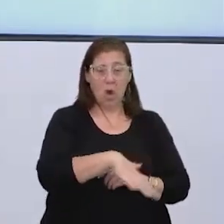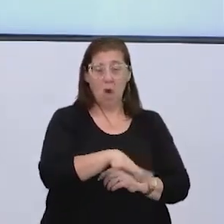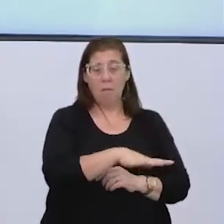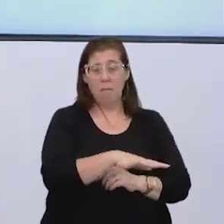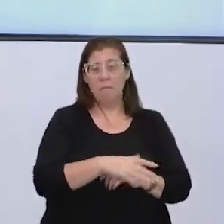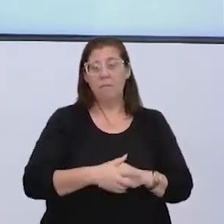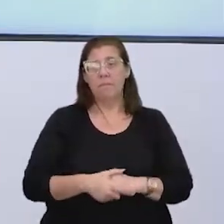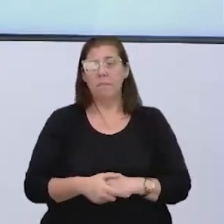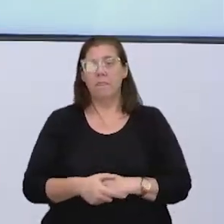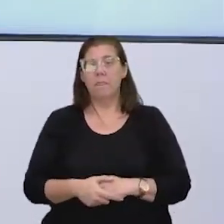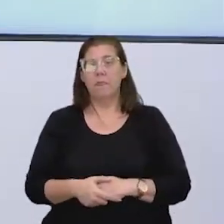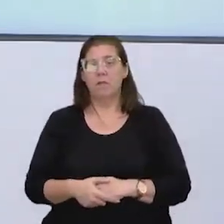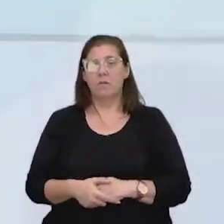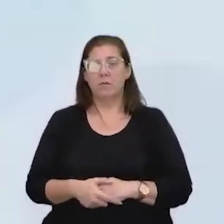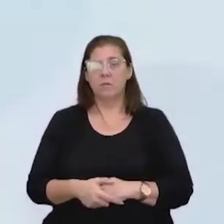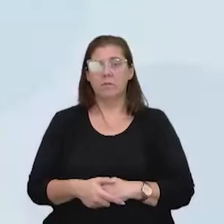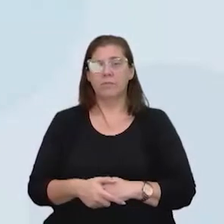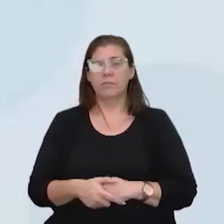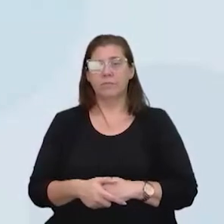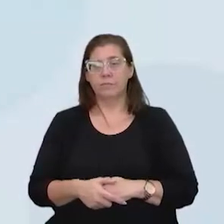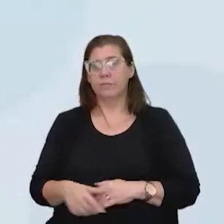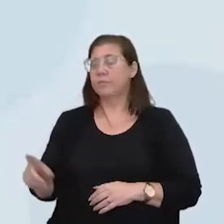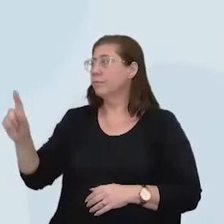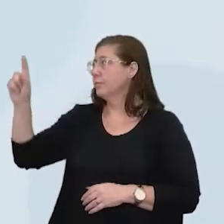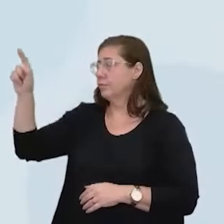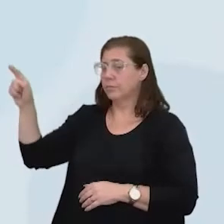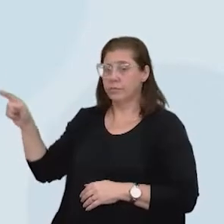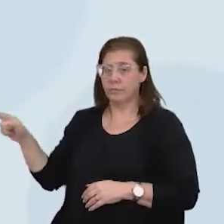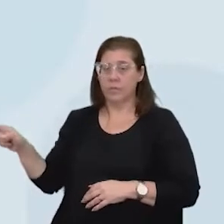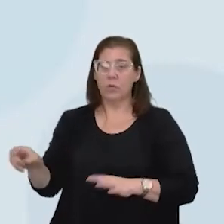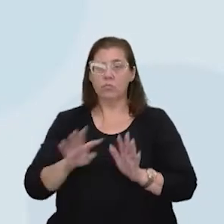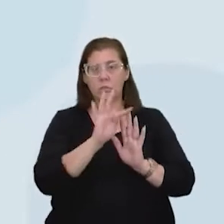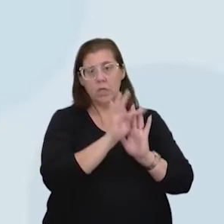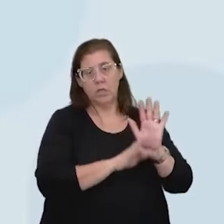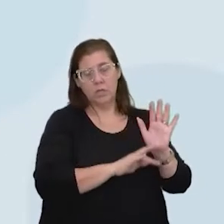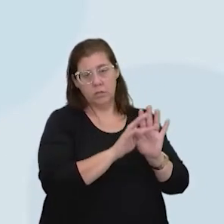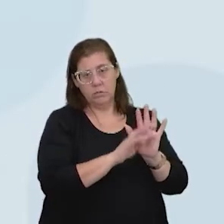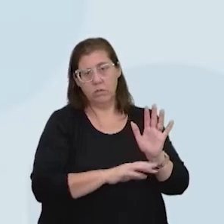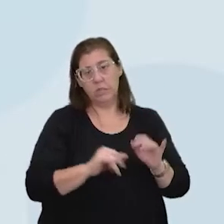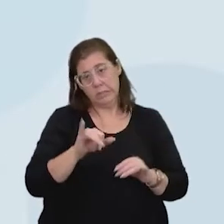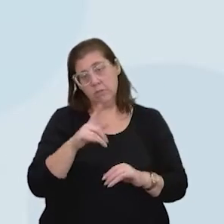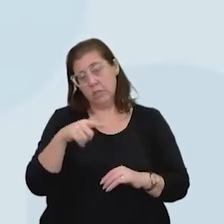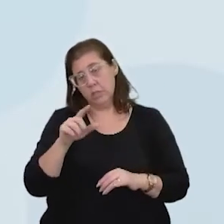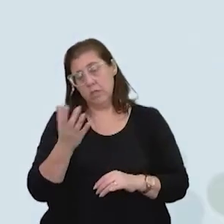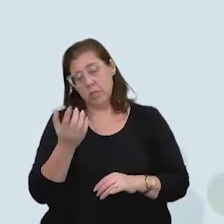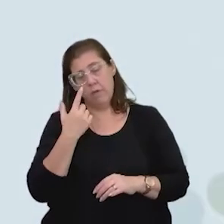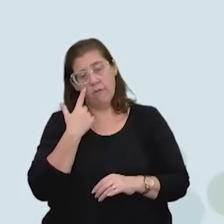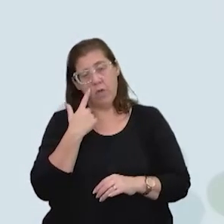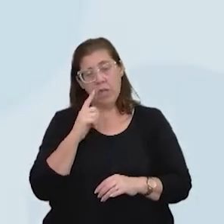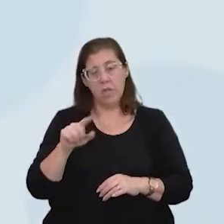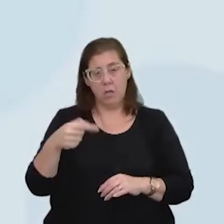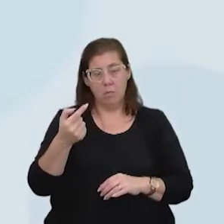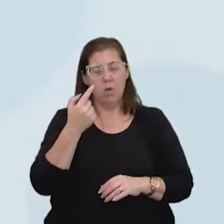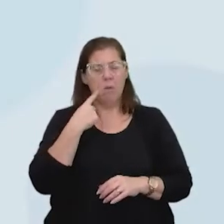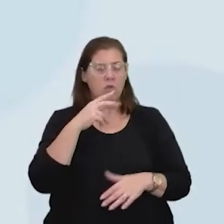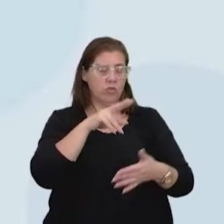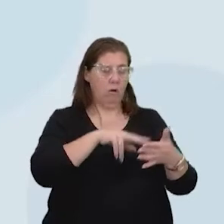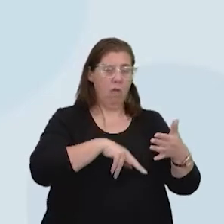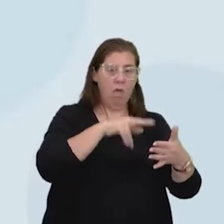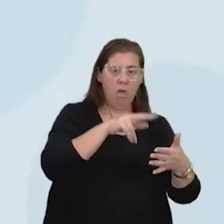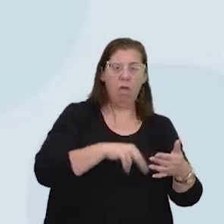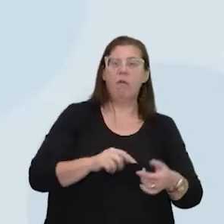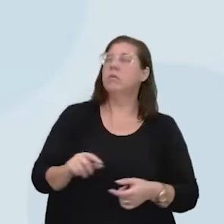tá? Aqui a gente tem alguns textos que não vai dar tempo, tá? Mas se vocês quiserem, depois vocês podem dar uma lida, tá?